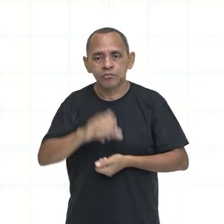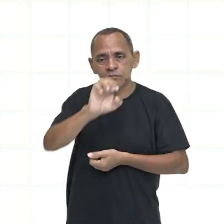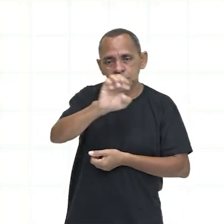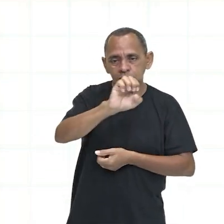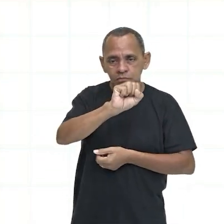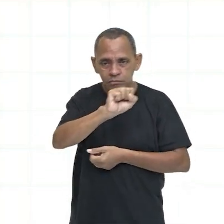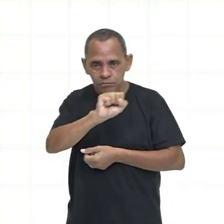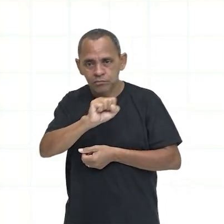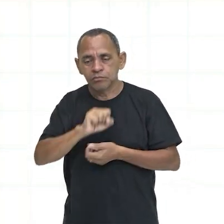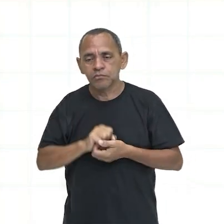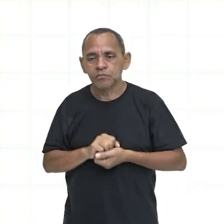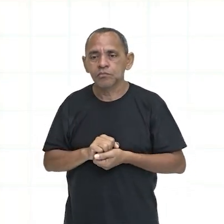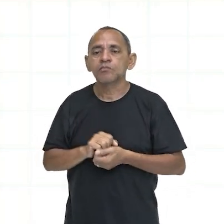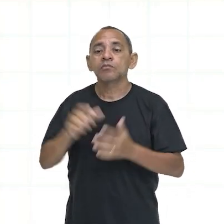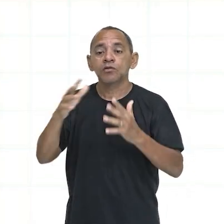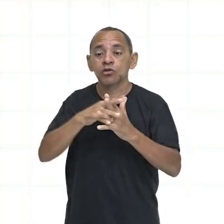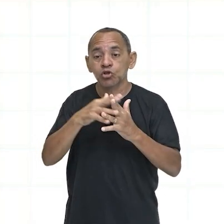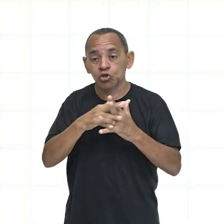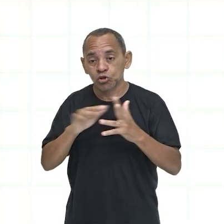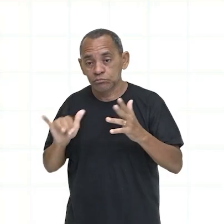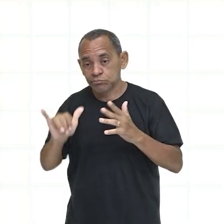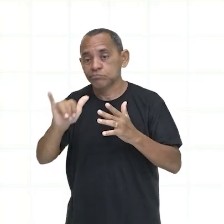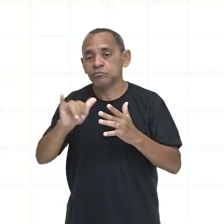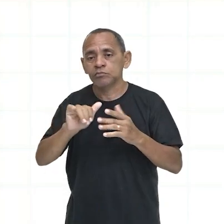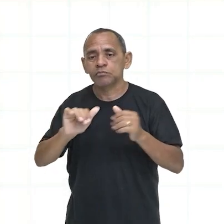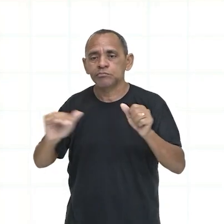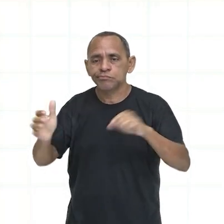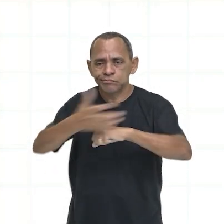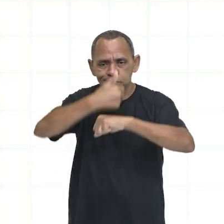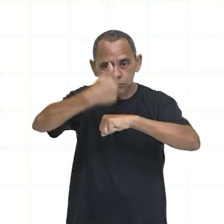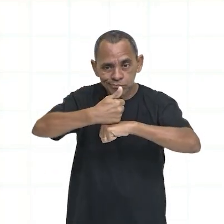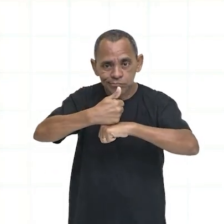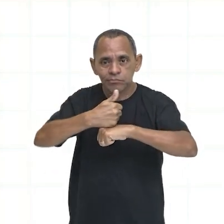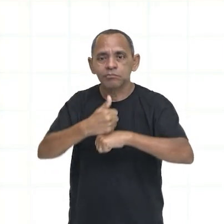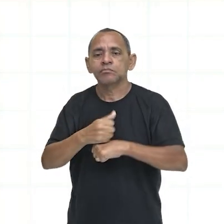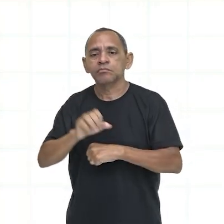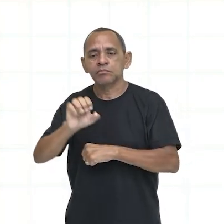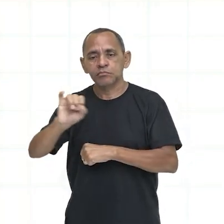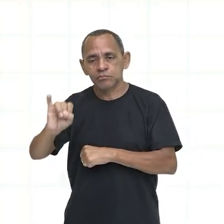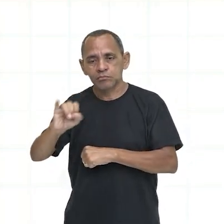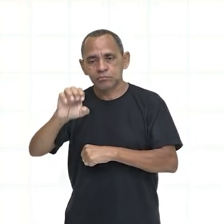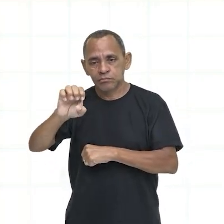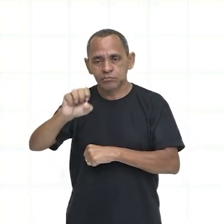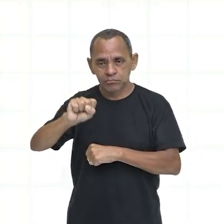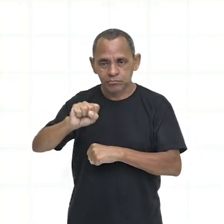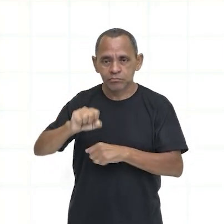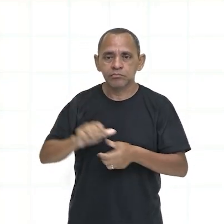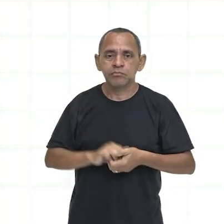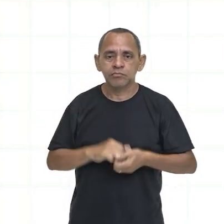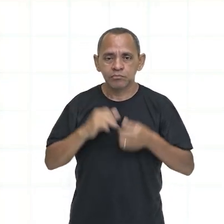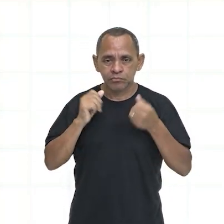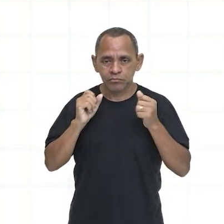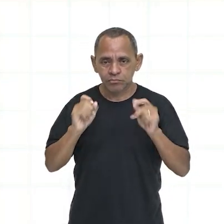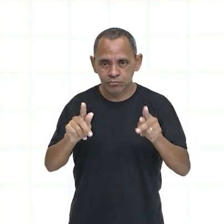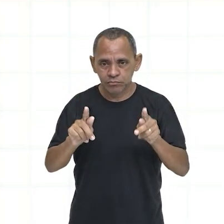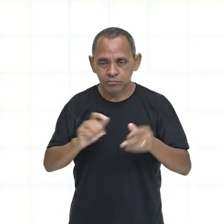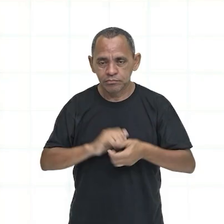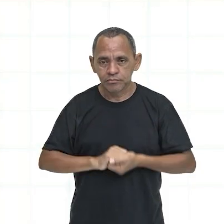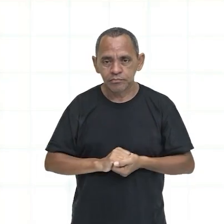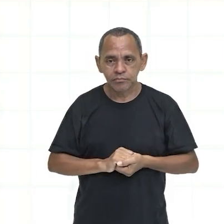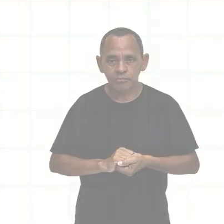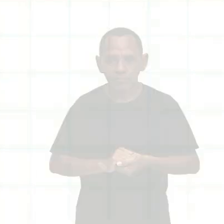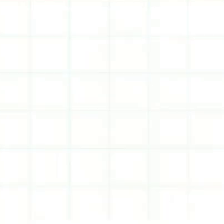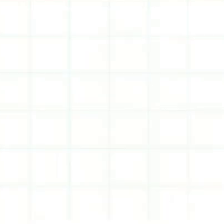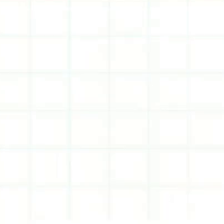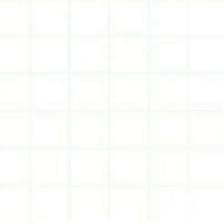com terminação em consoante Y, eu vou substituir o Y por IS, ok? Muito bem, já vimos então a regra aí de